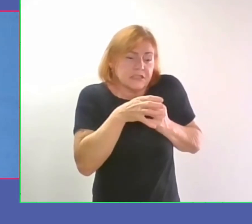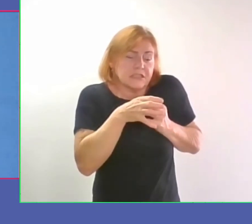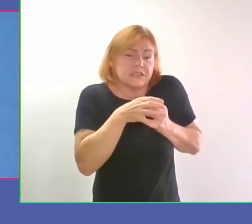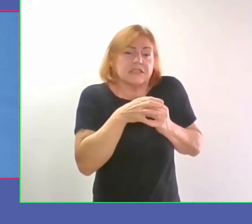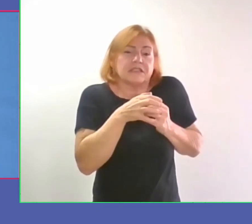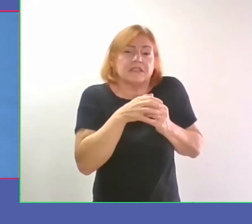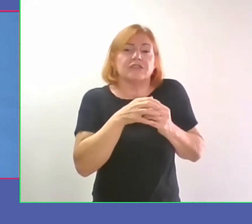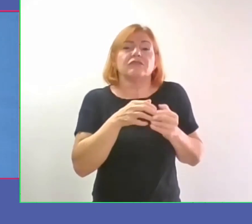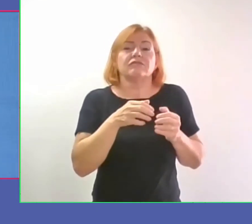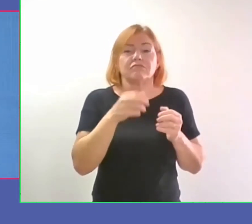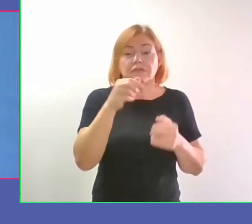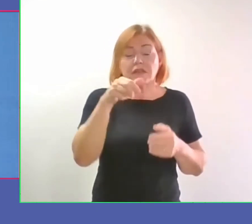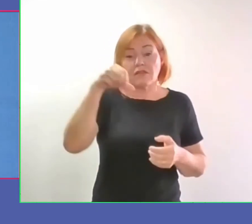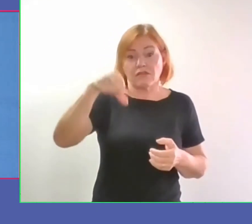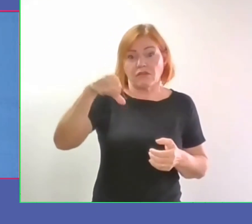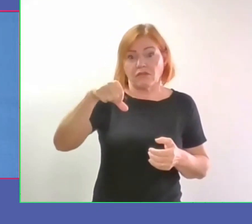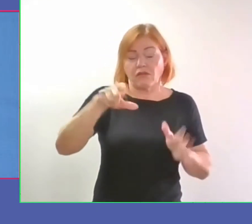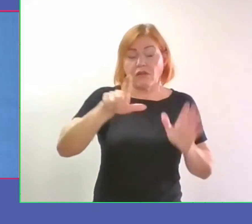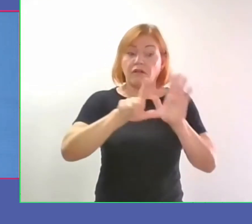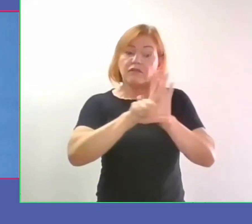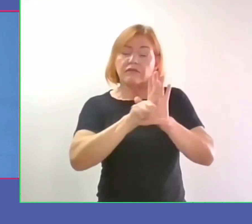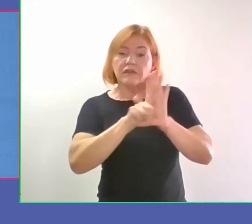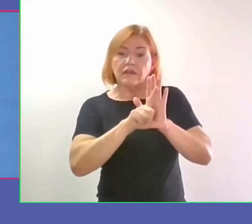vivem restritos por essas